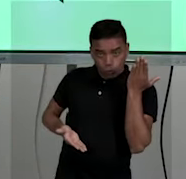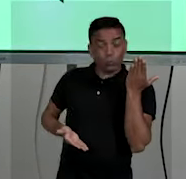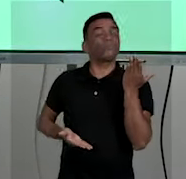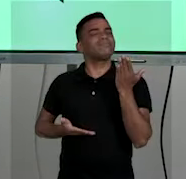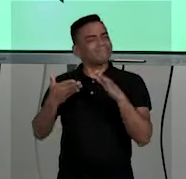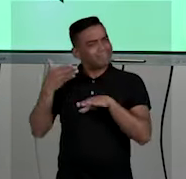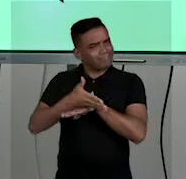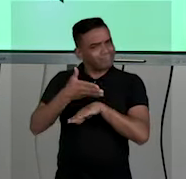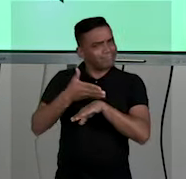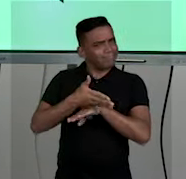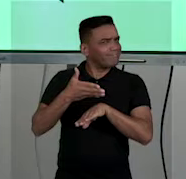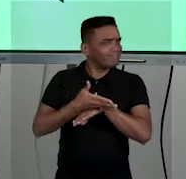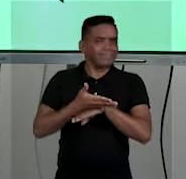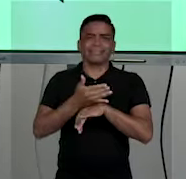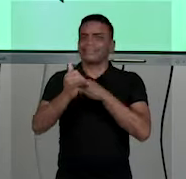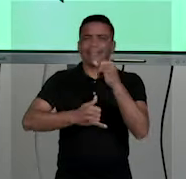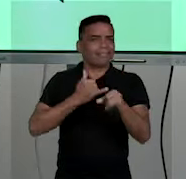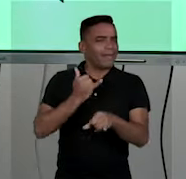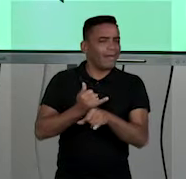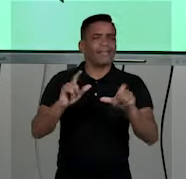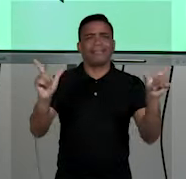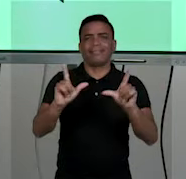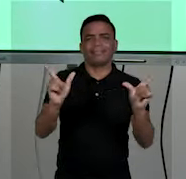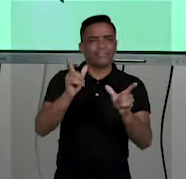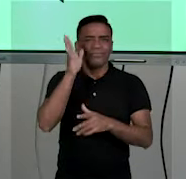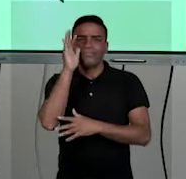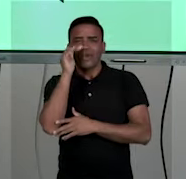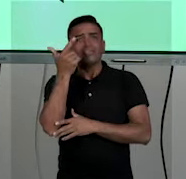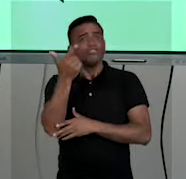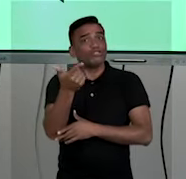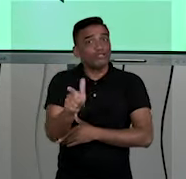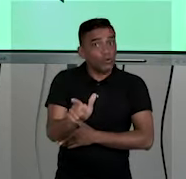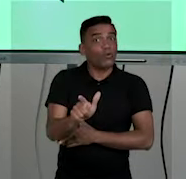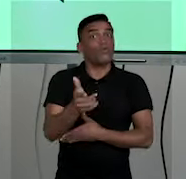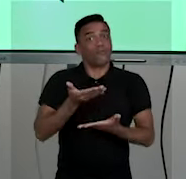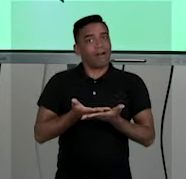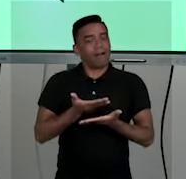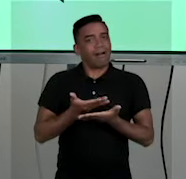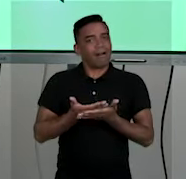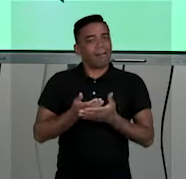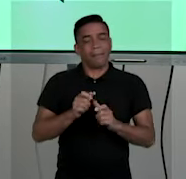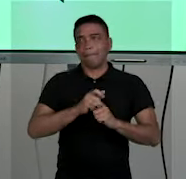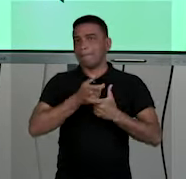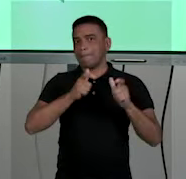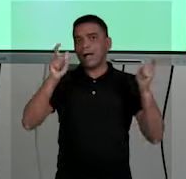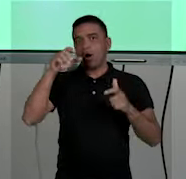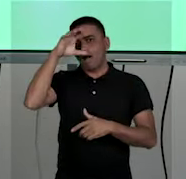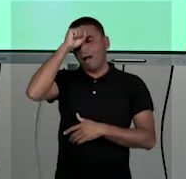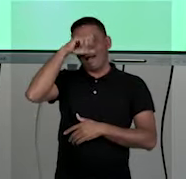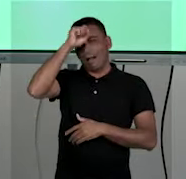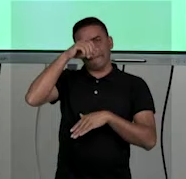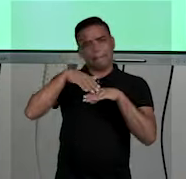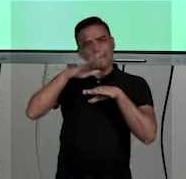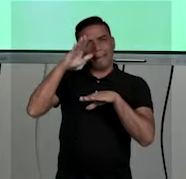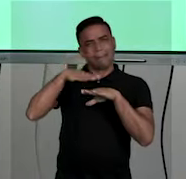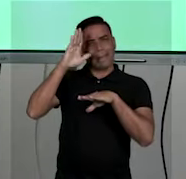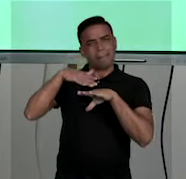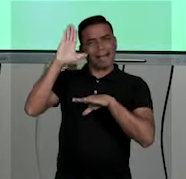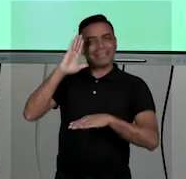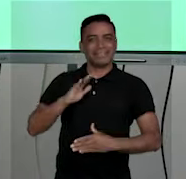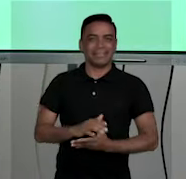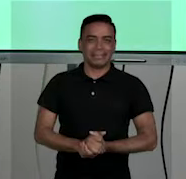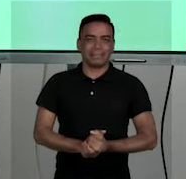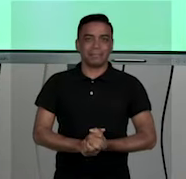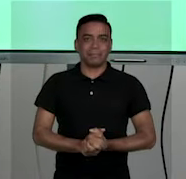nossos canais de comunicação e veja as aulas para vocês terem uma maior interação.